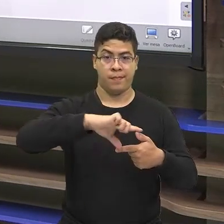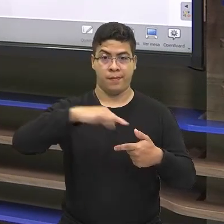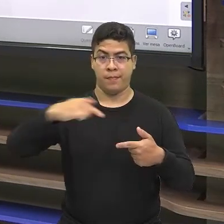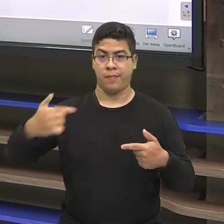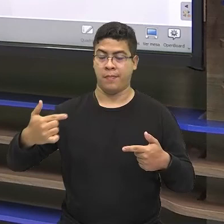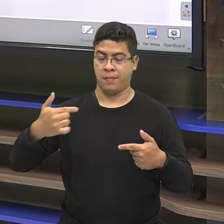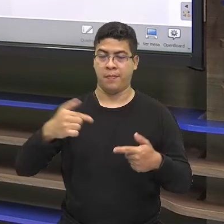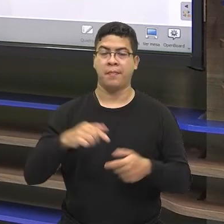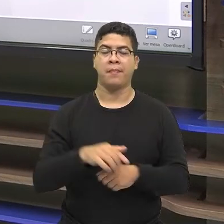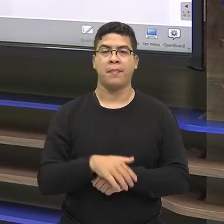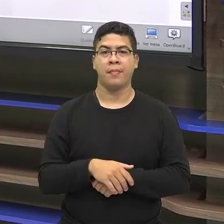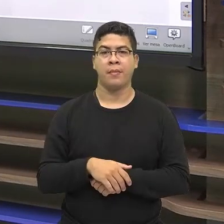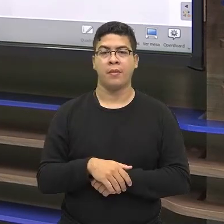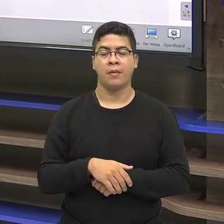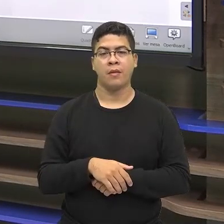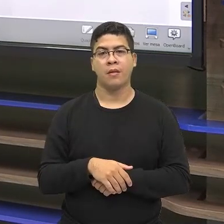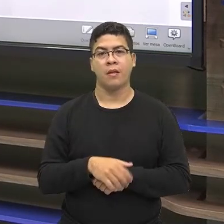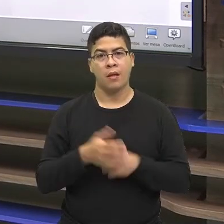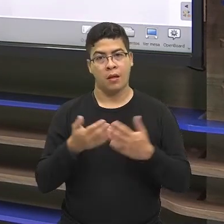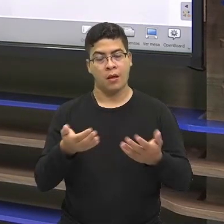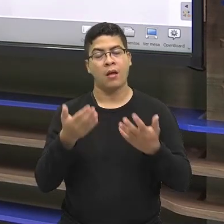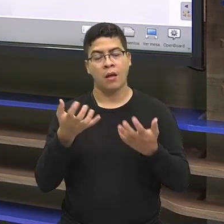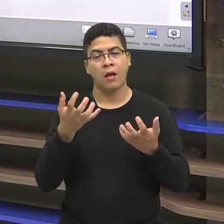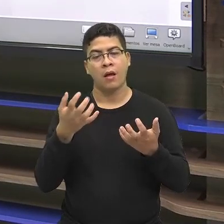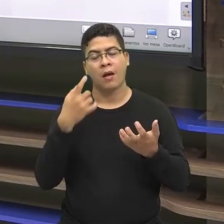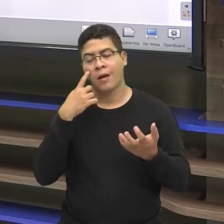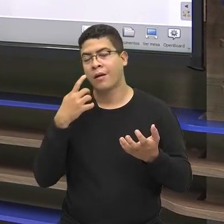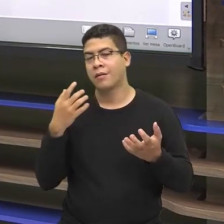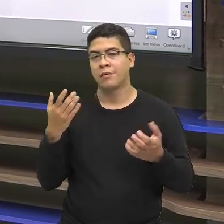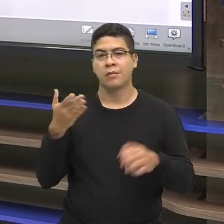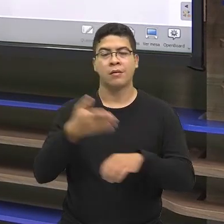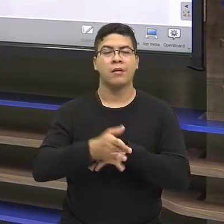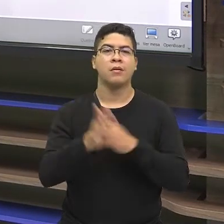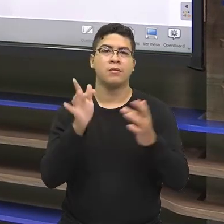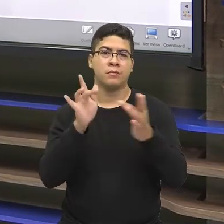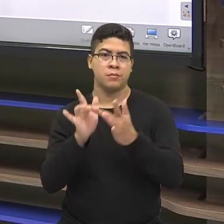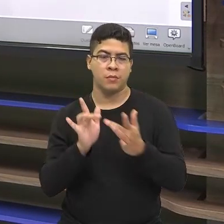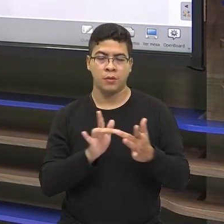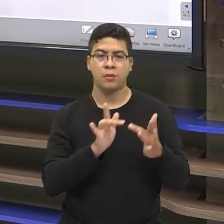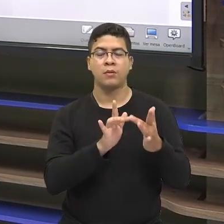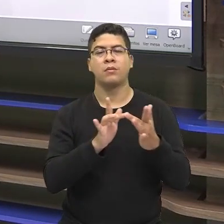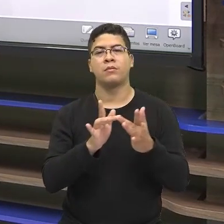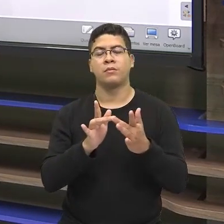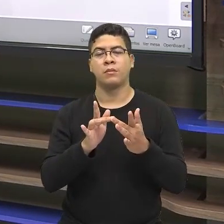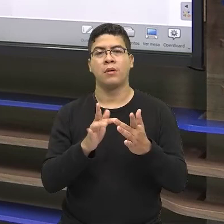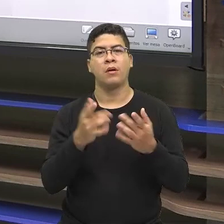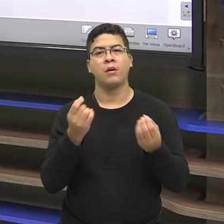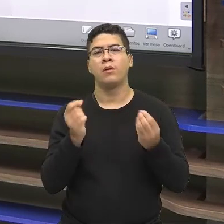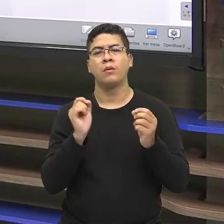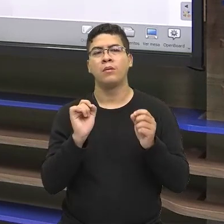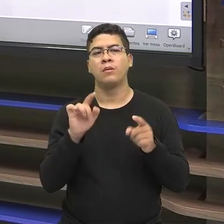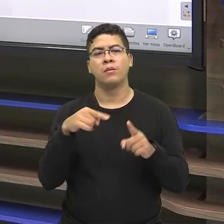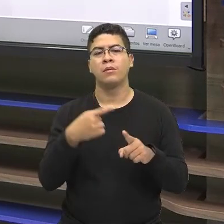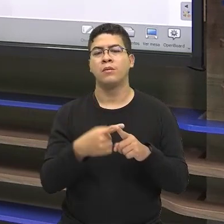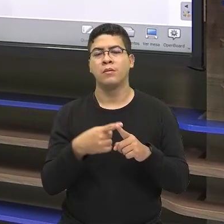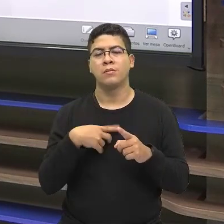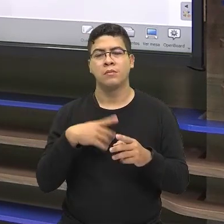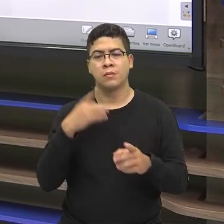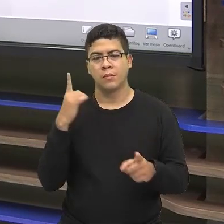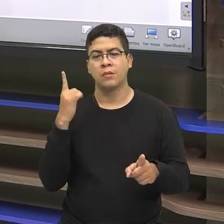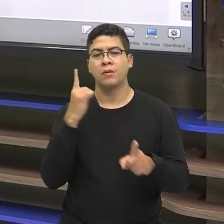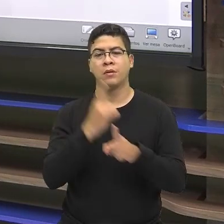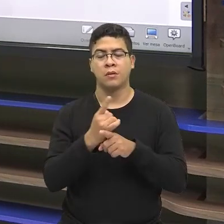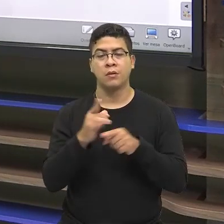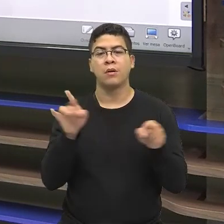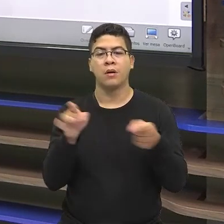aproximar a linguagem da escrita com a linguagem falada do dia a dia. O que mais aí? A busca